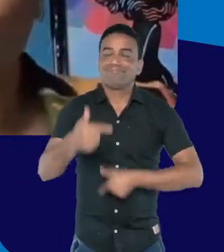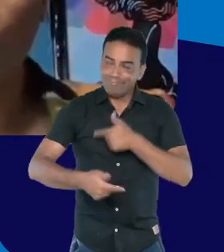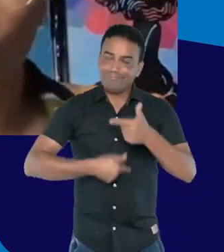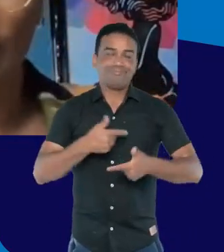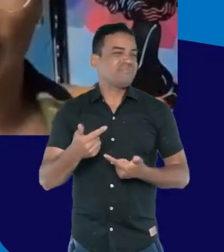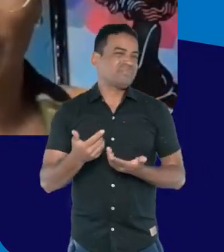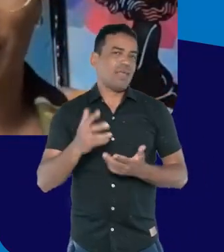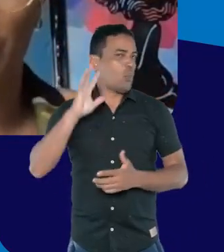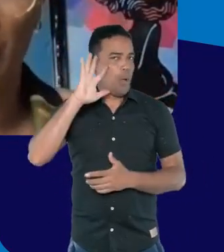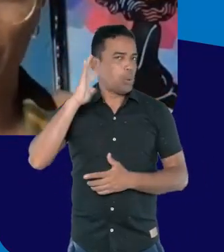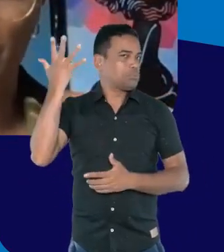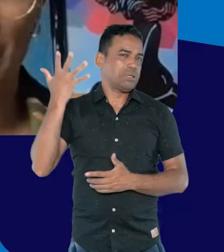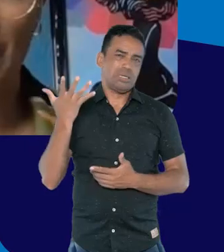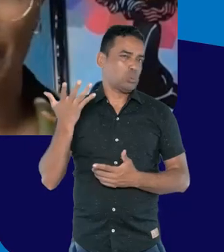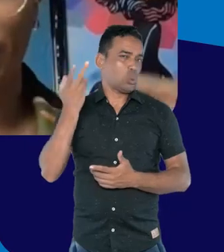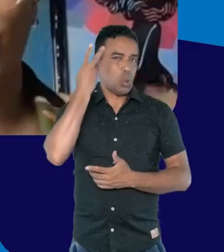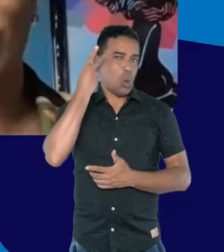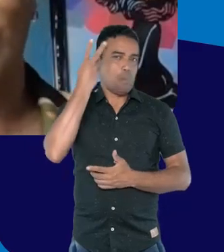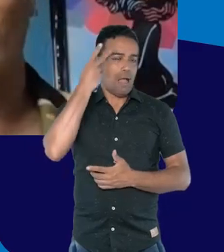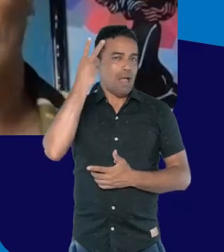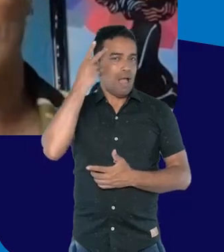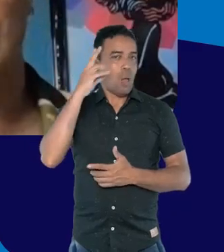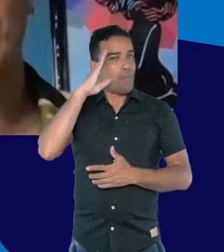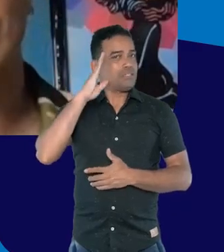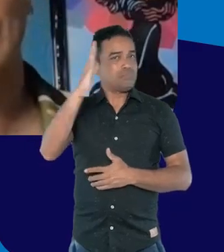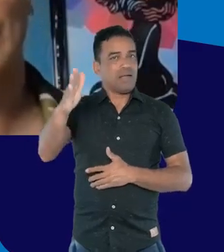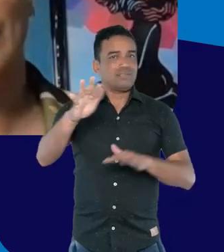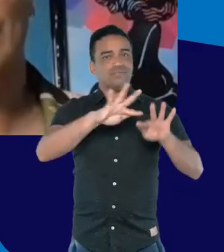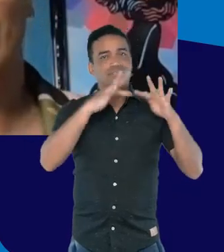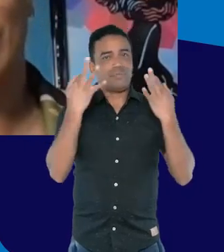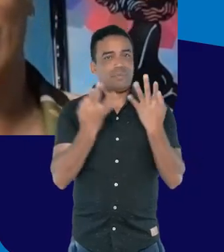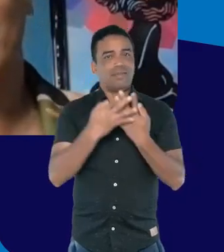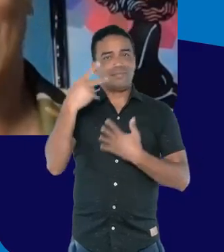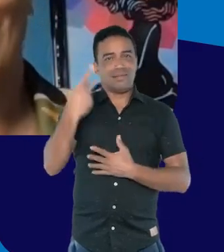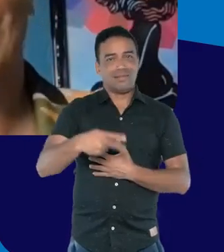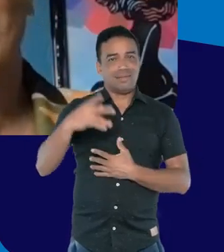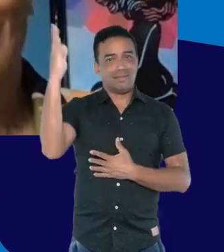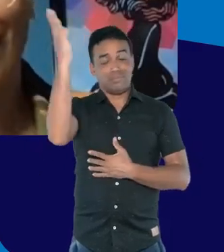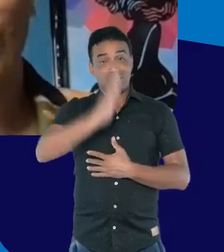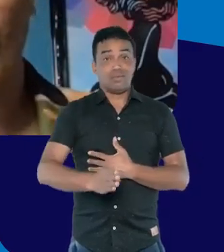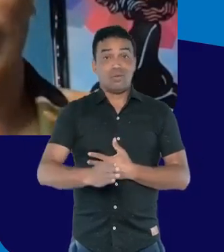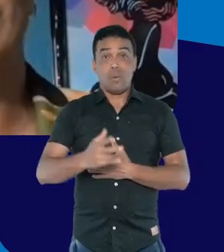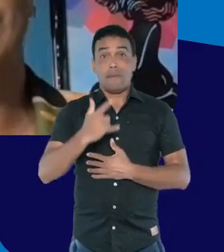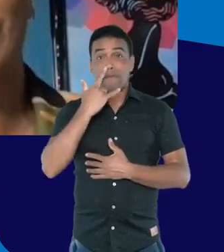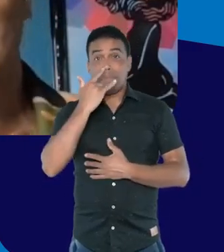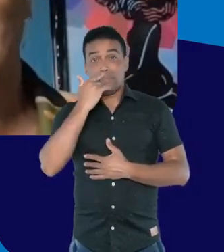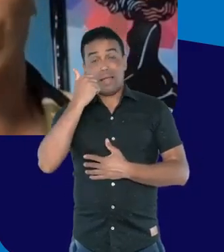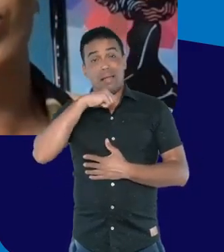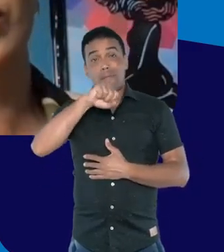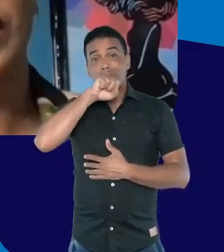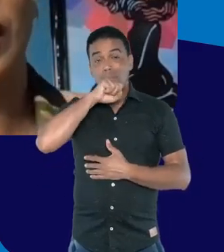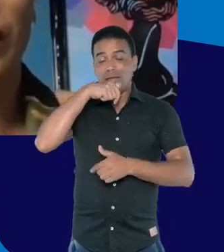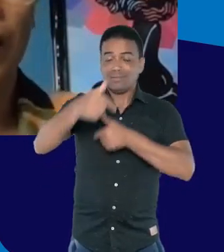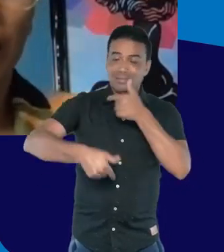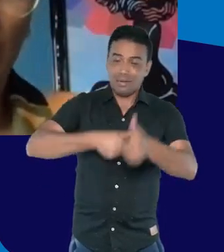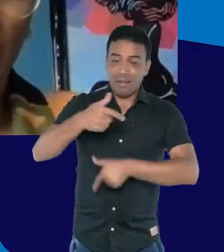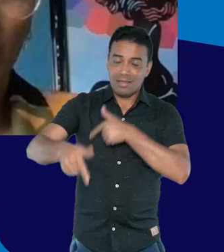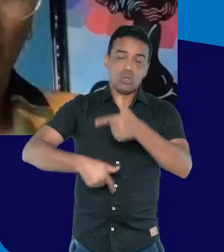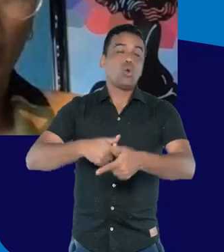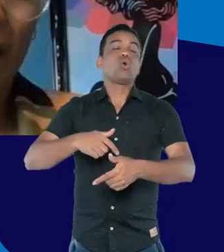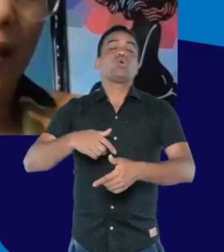muito comum nas principais famílias que a gente tem no Brasil, que são esses pais trabalhadores, né, que saem muito